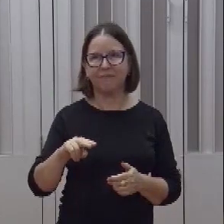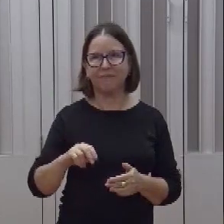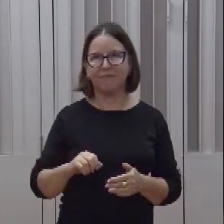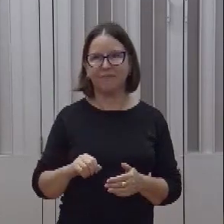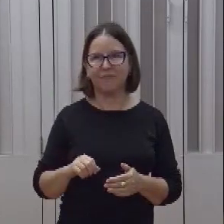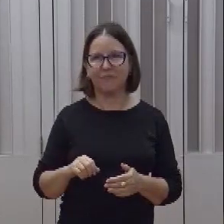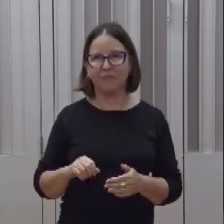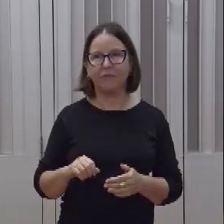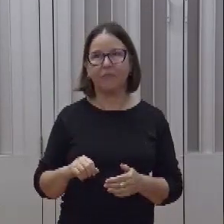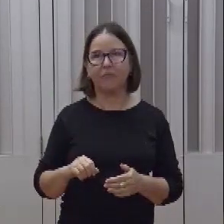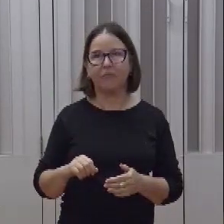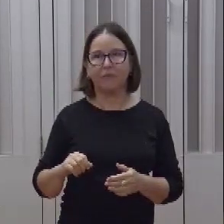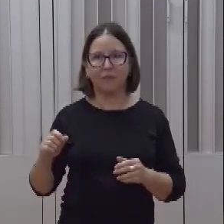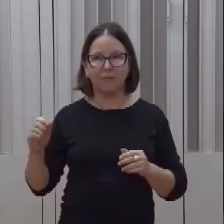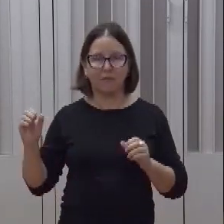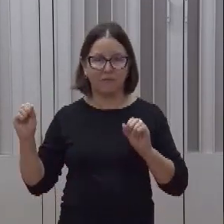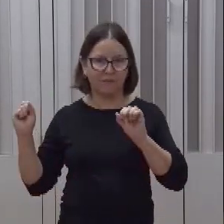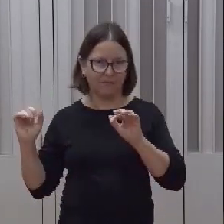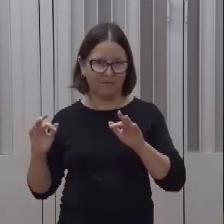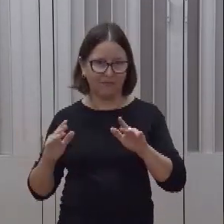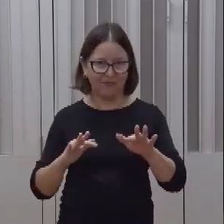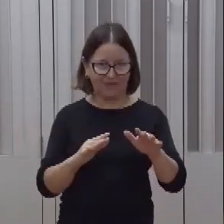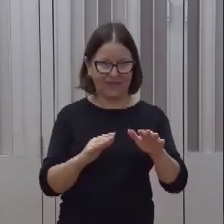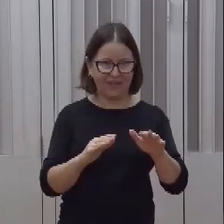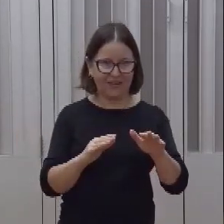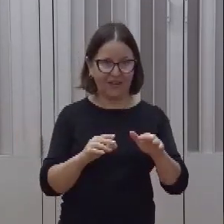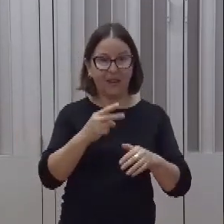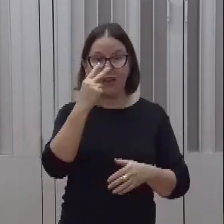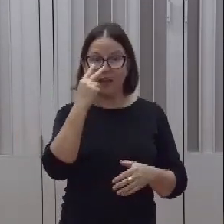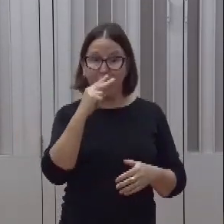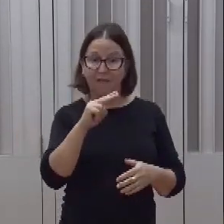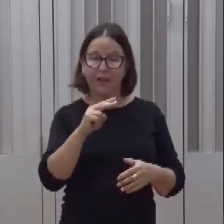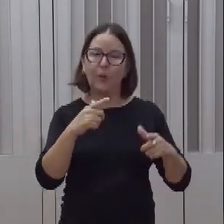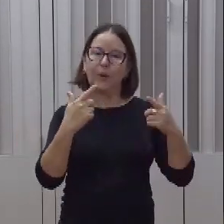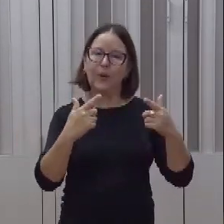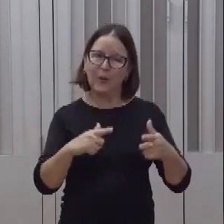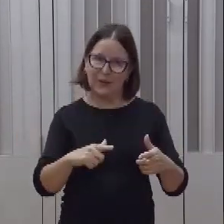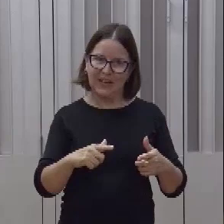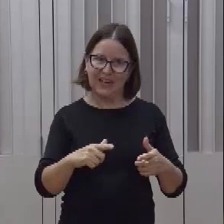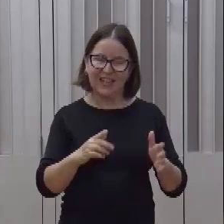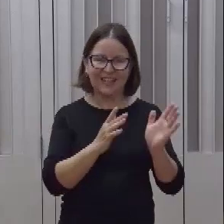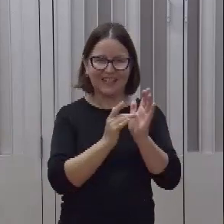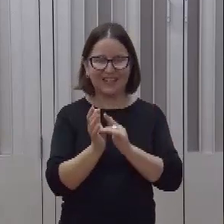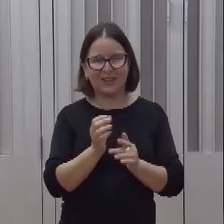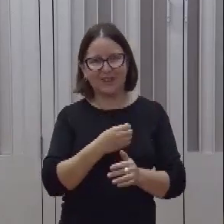E foram e viram onde Jesus moraram e passaram um dia com ele.